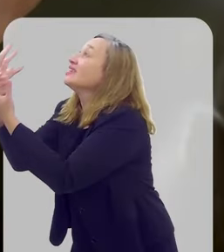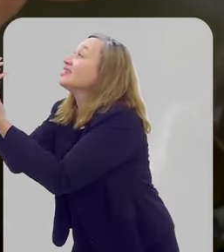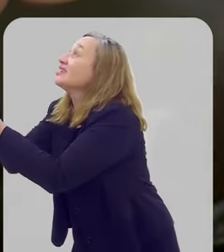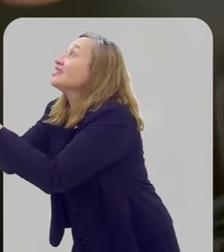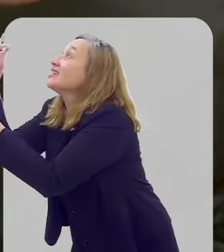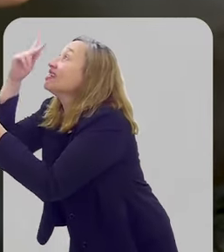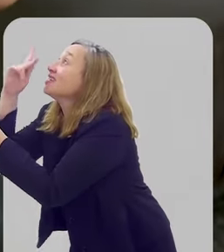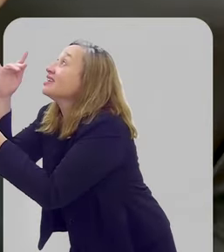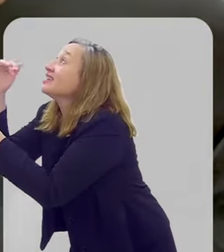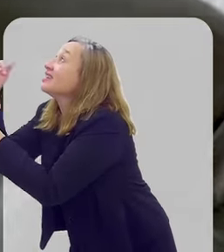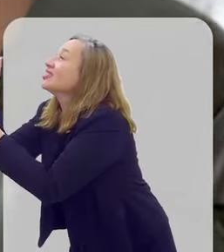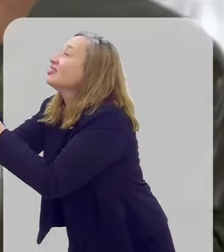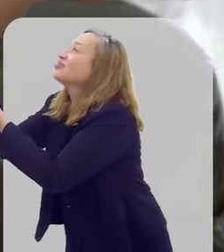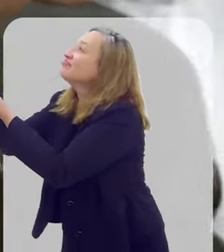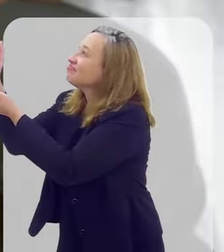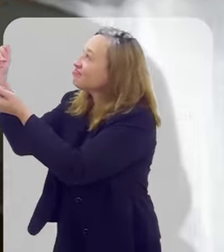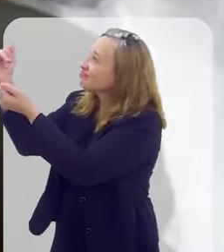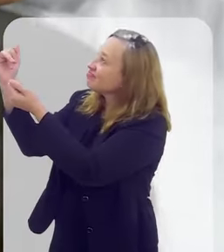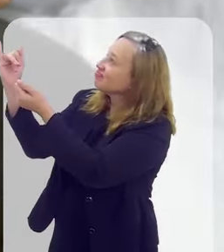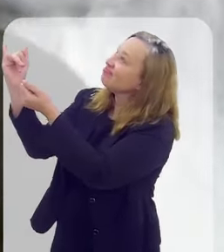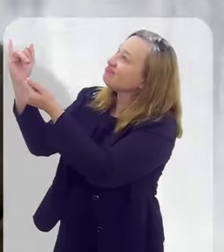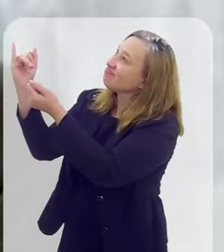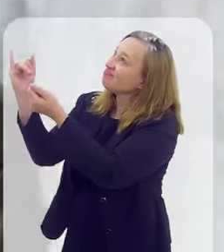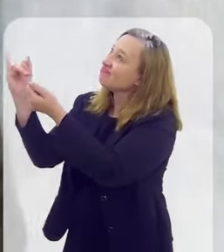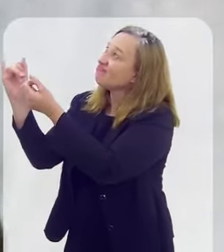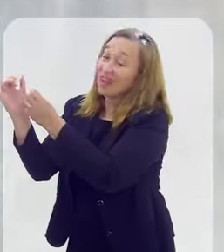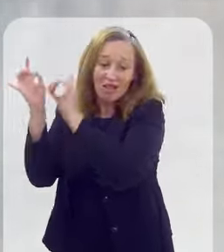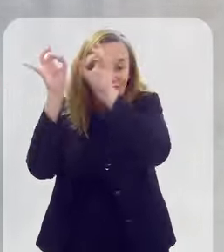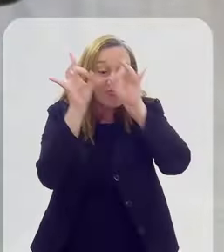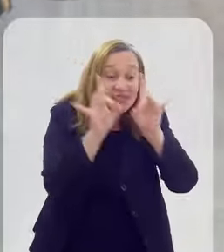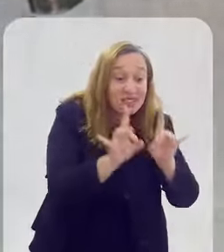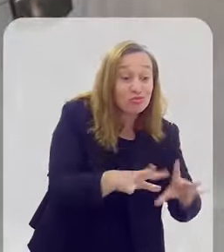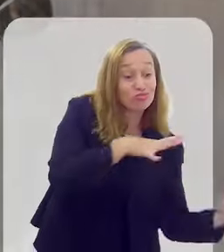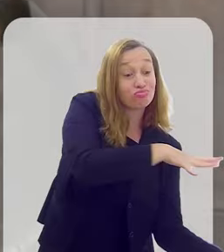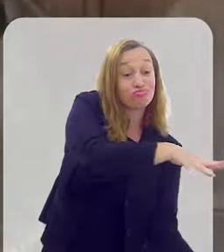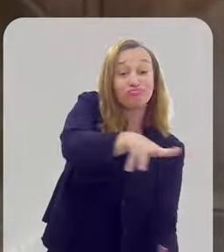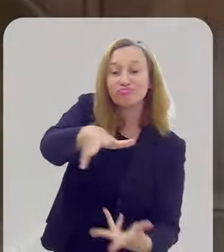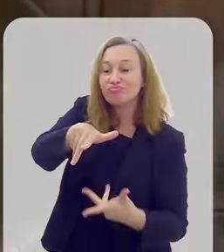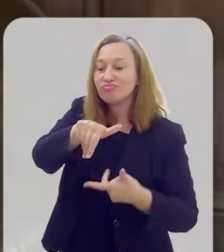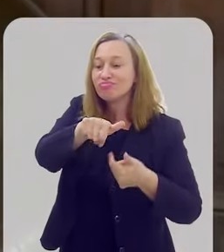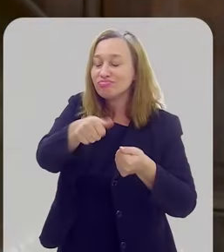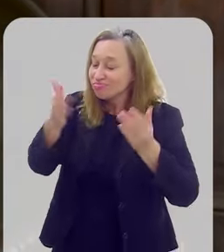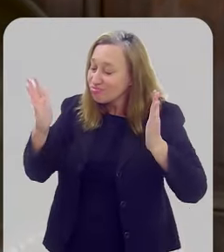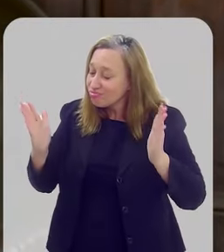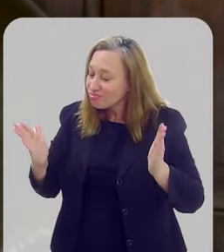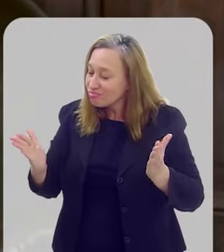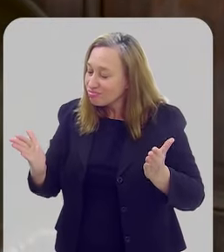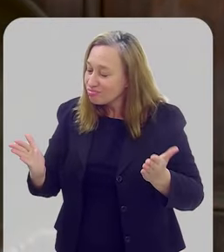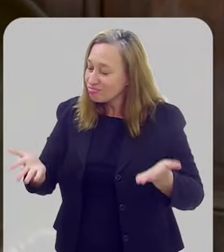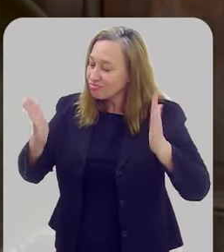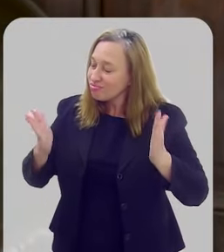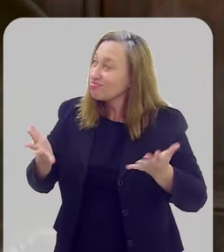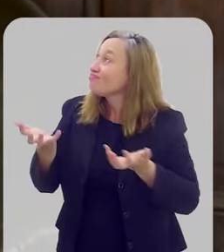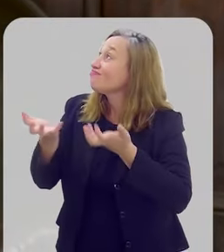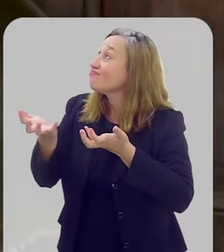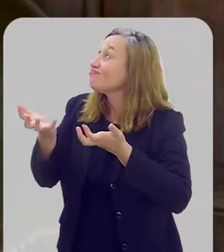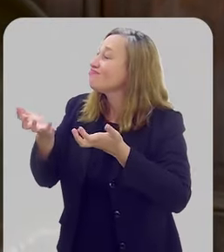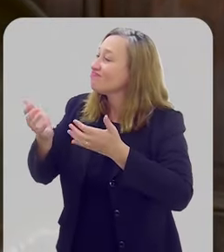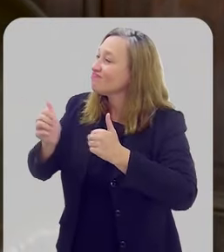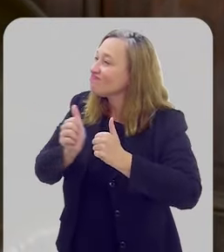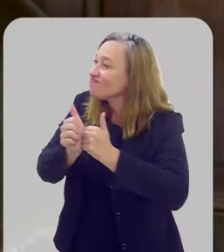inteiro abrir mão de mim por ti tudo só PR te